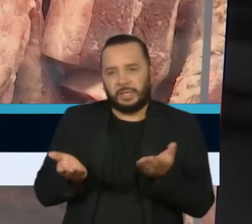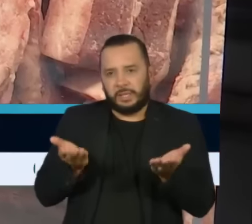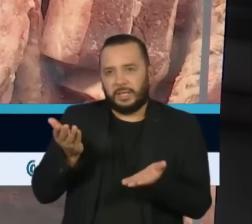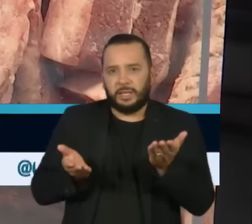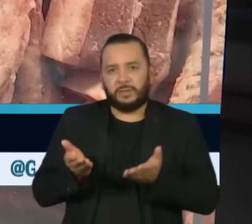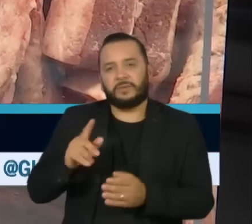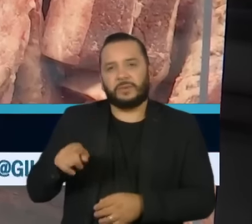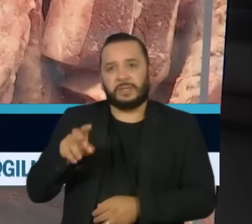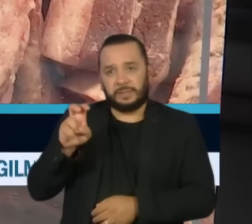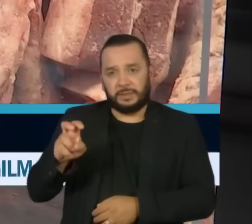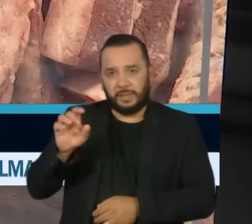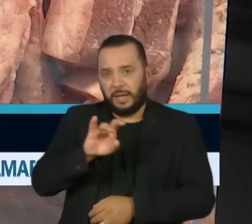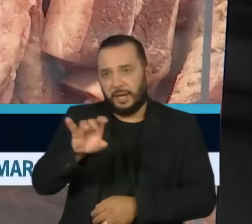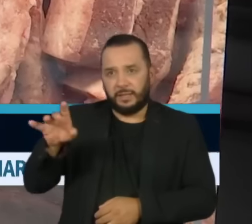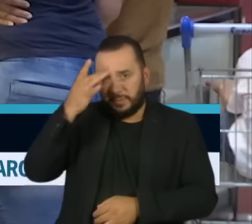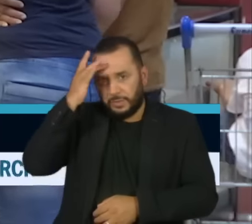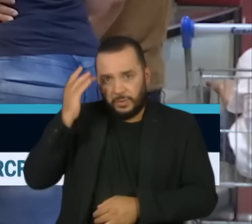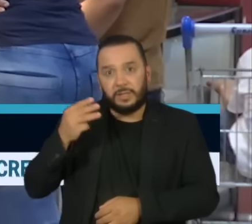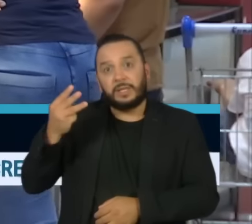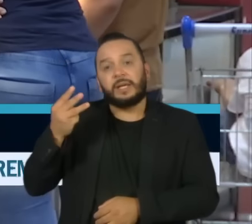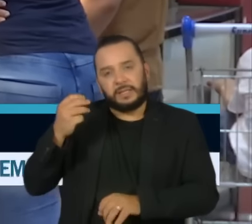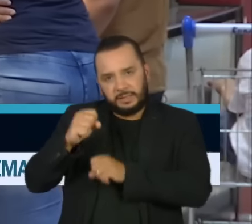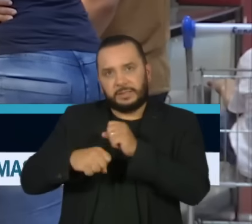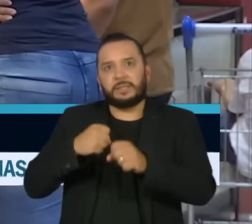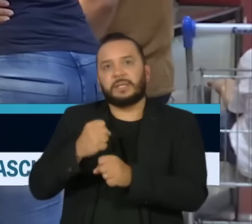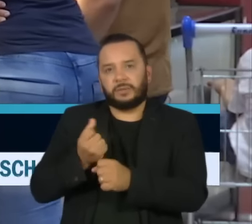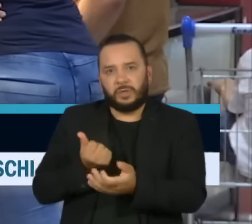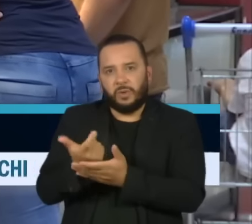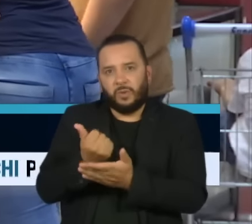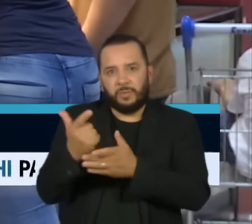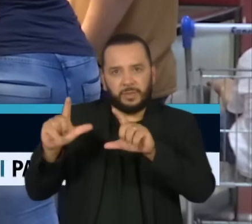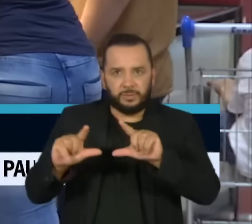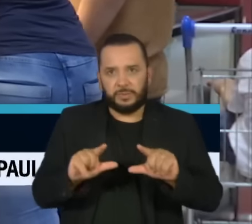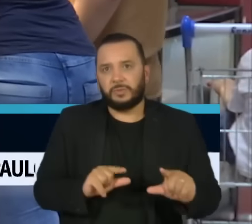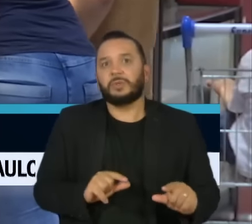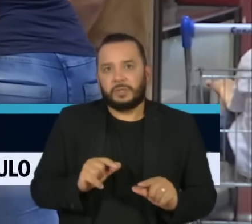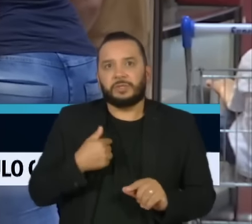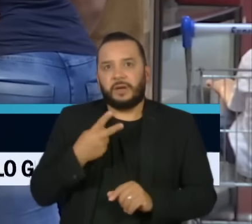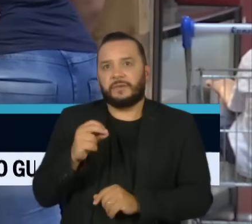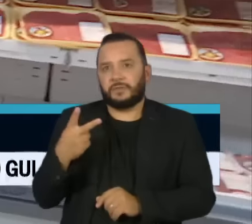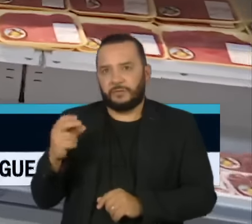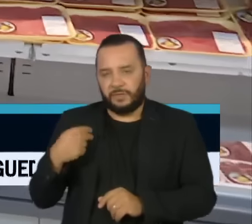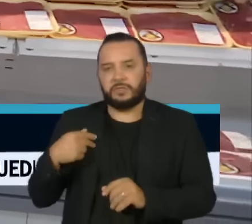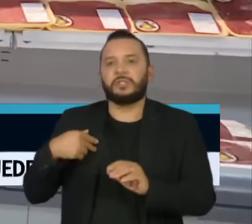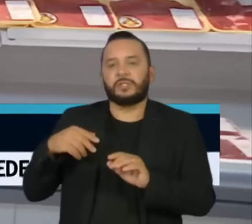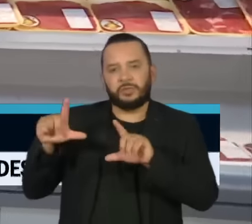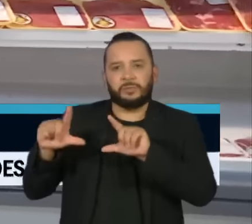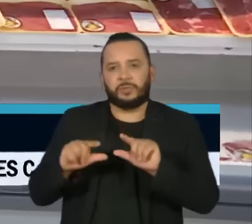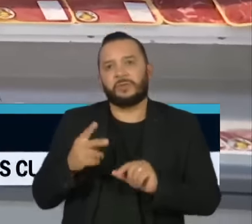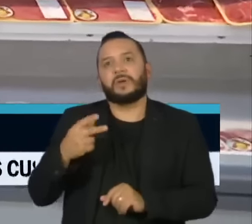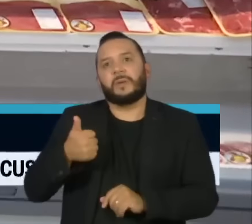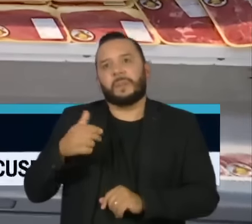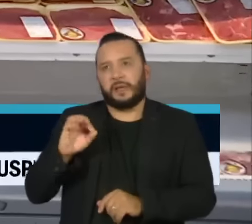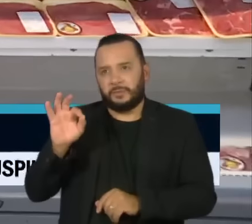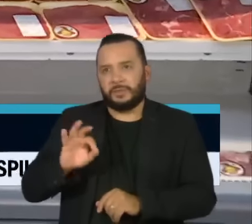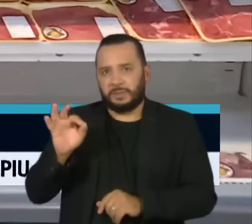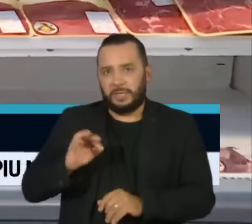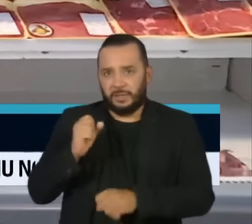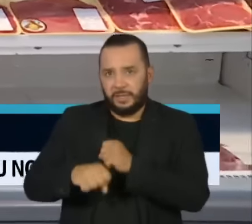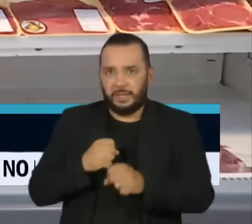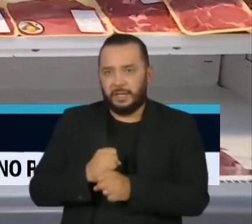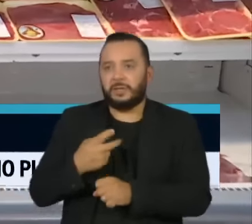terceiro ano consecutivo de queda no consumo. Em 2020, recuou 10% em relação ao ano anterior. Para 2021, a estimativa é